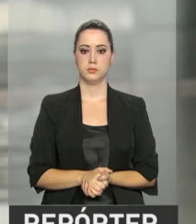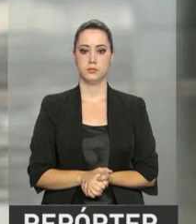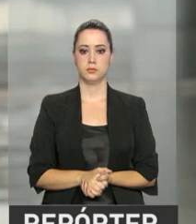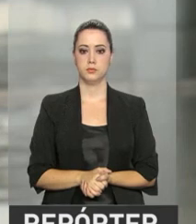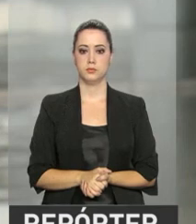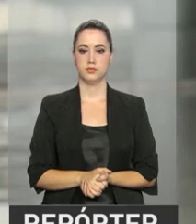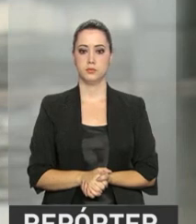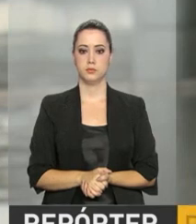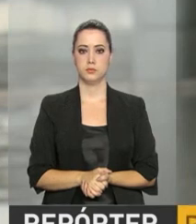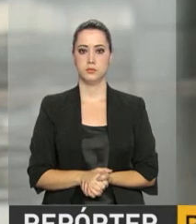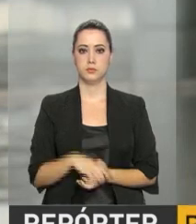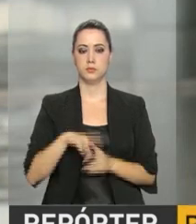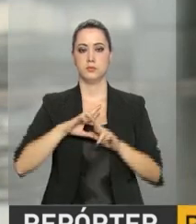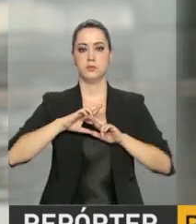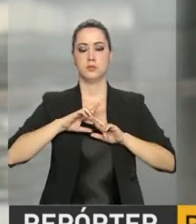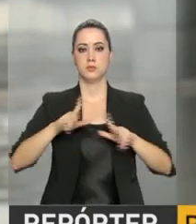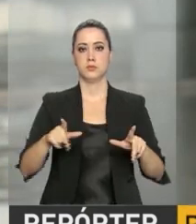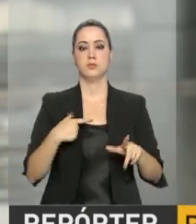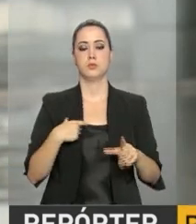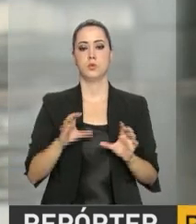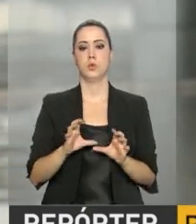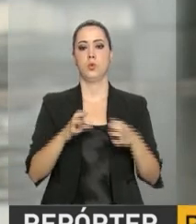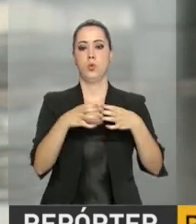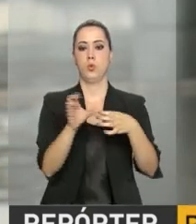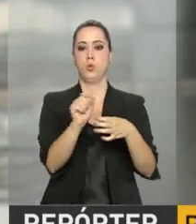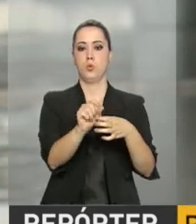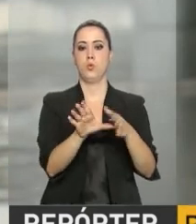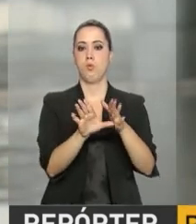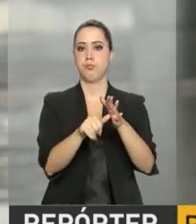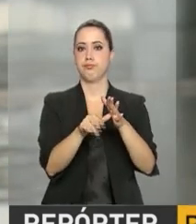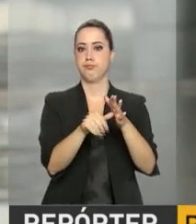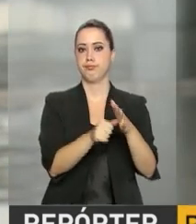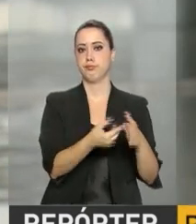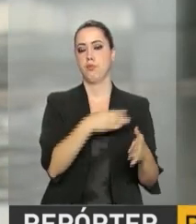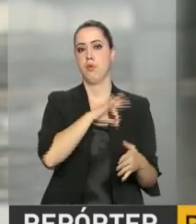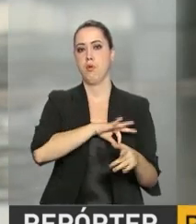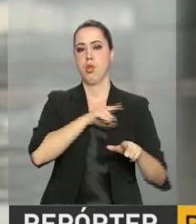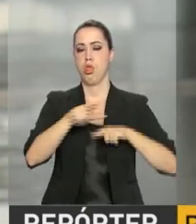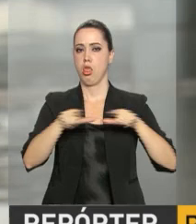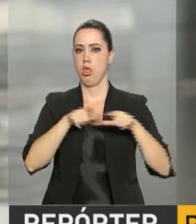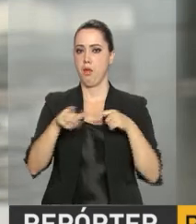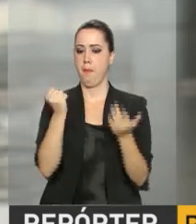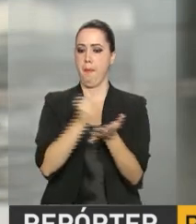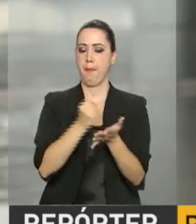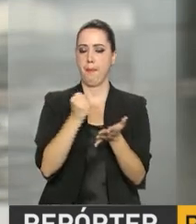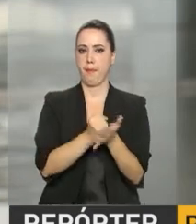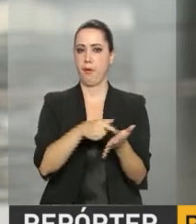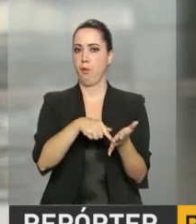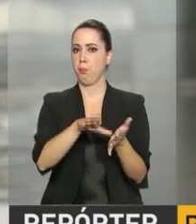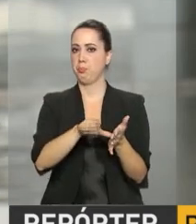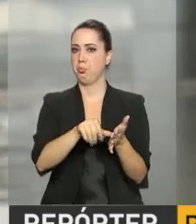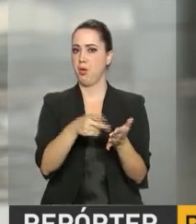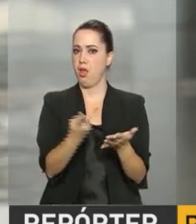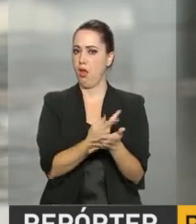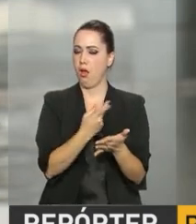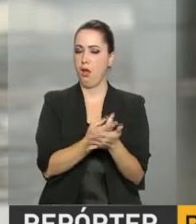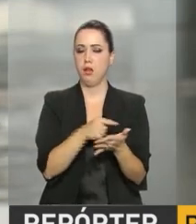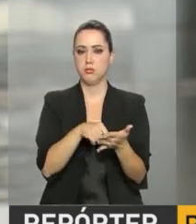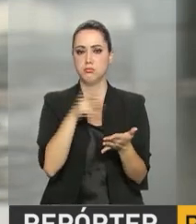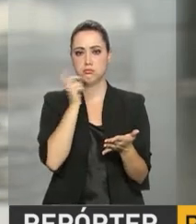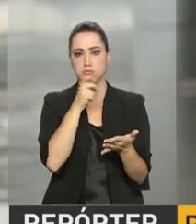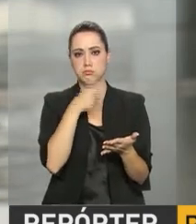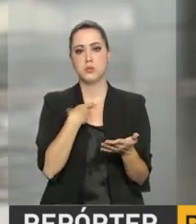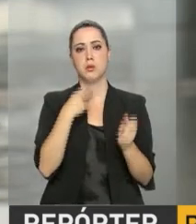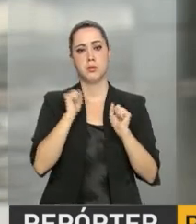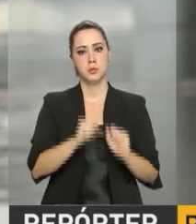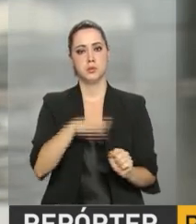utilizados nas fraudes a quadrilha fraudava vínculos empregatícios para que os beneficiados pudessem receber o seguro desemprego e